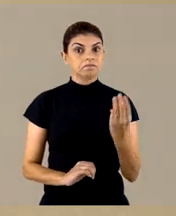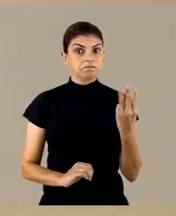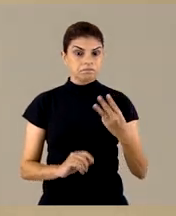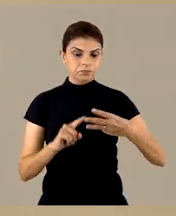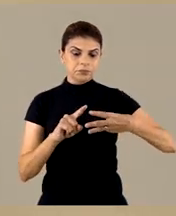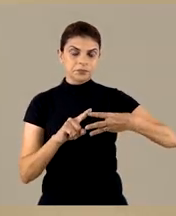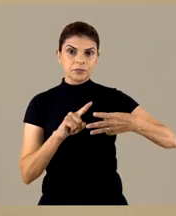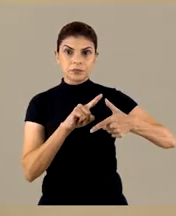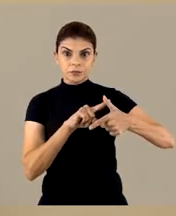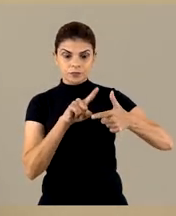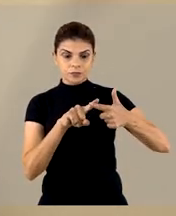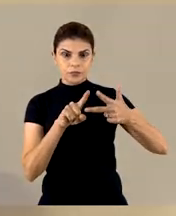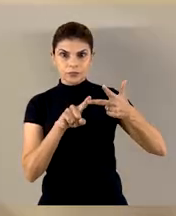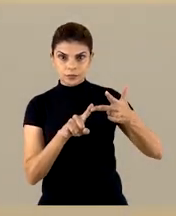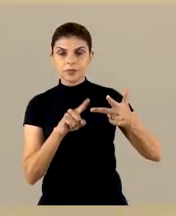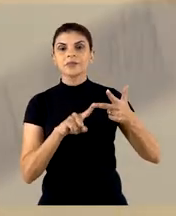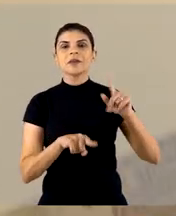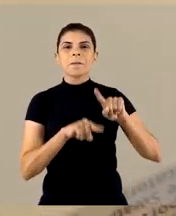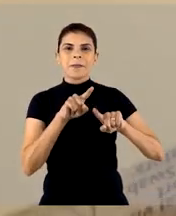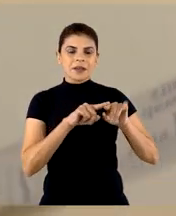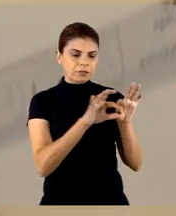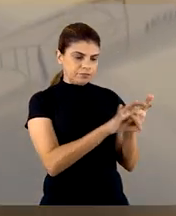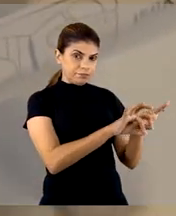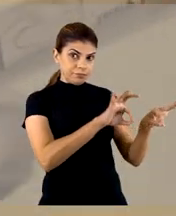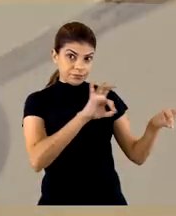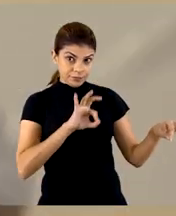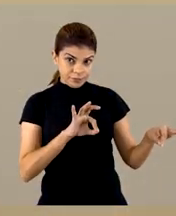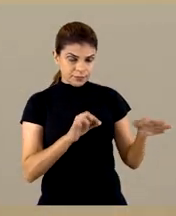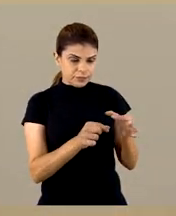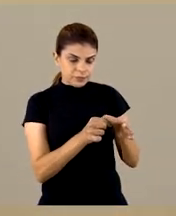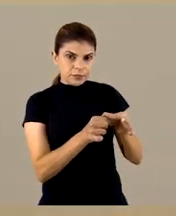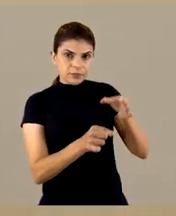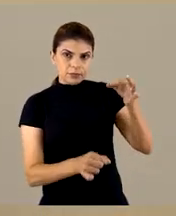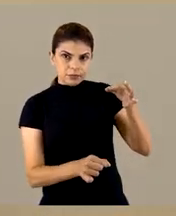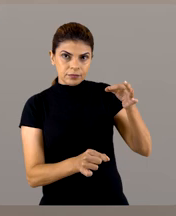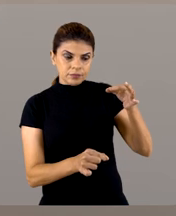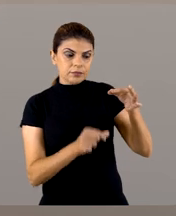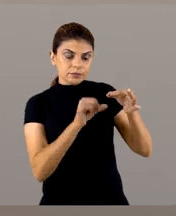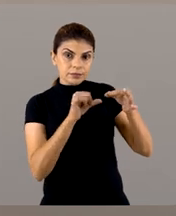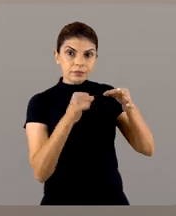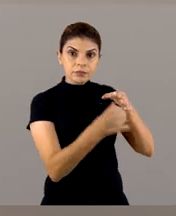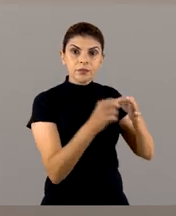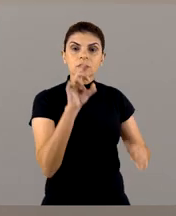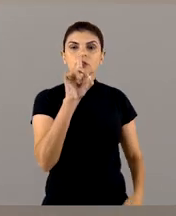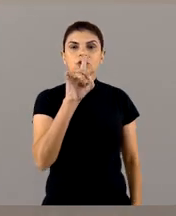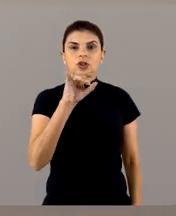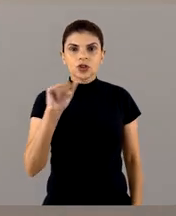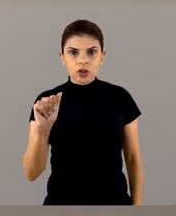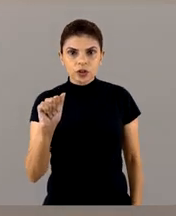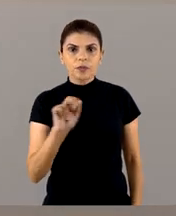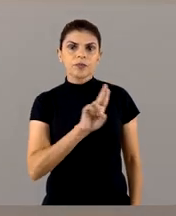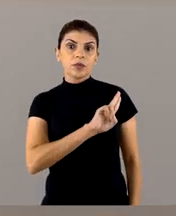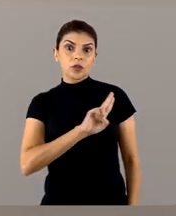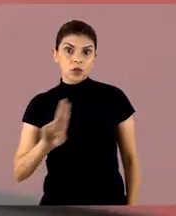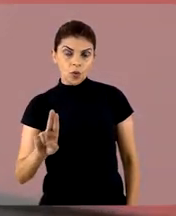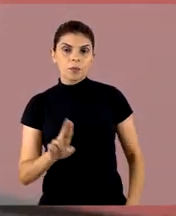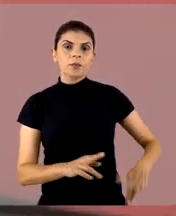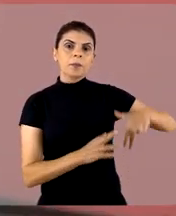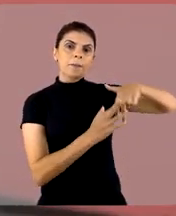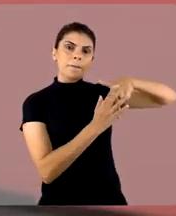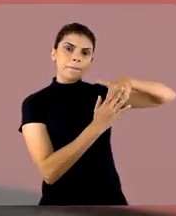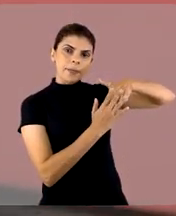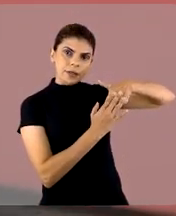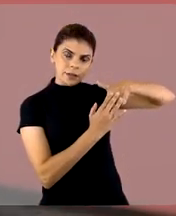Passo 3. Tire o frasco para transporte de material infeccioso da embalagem e coloque a etiqueta com a data, dados do paciente